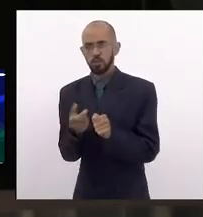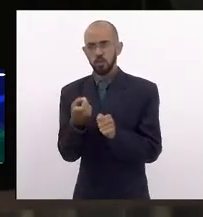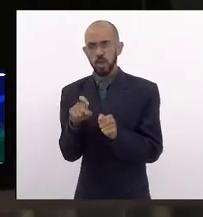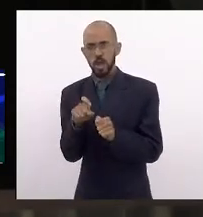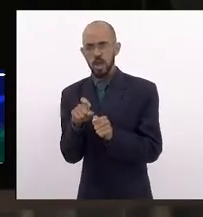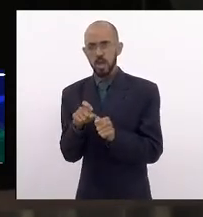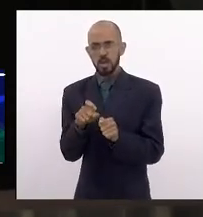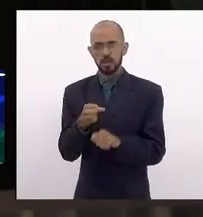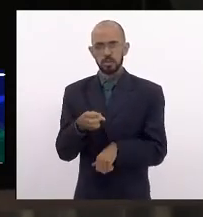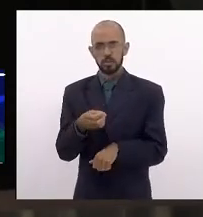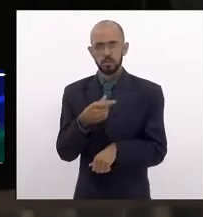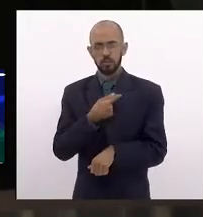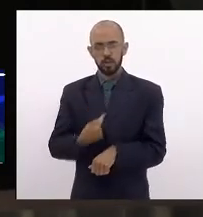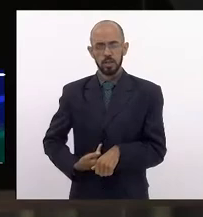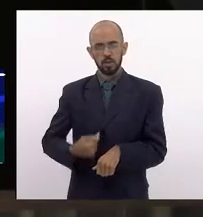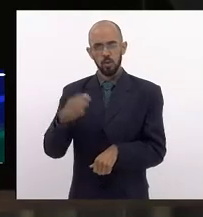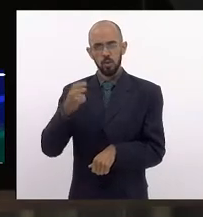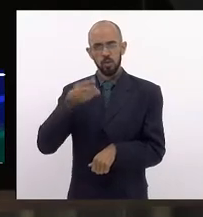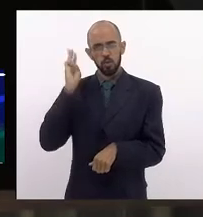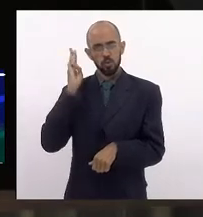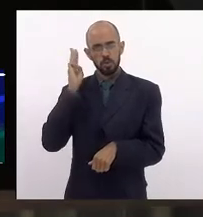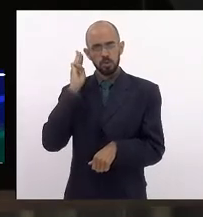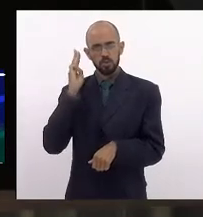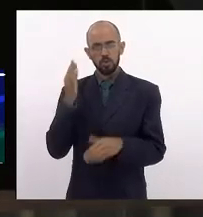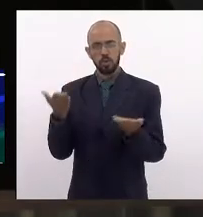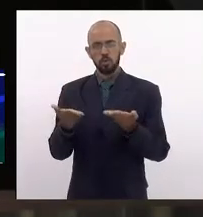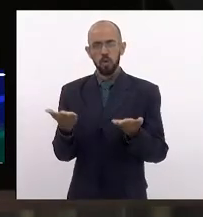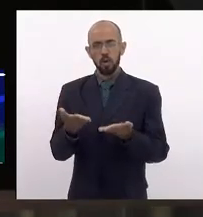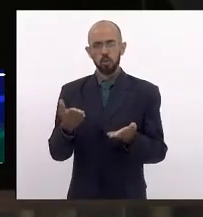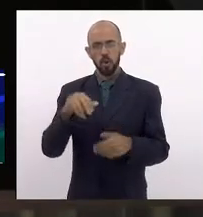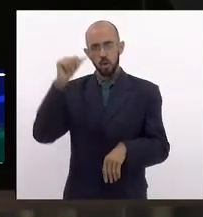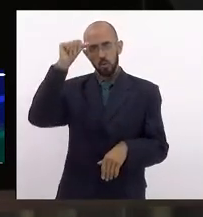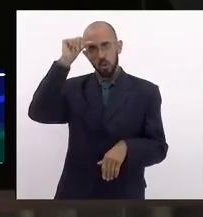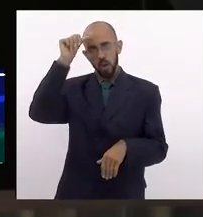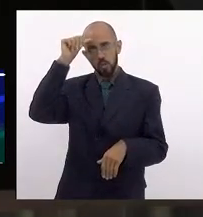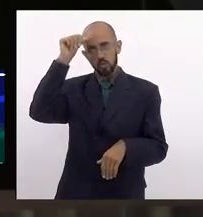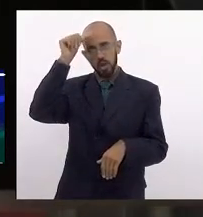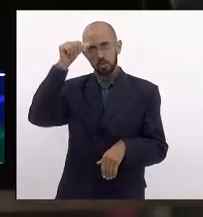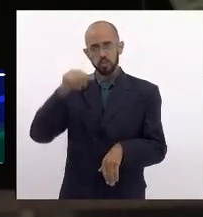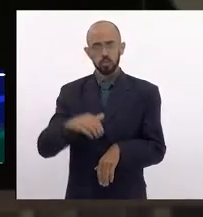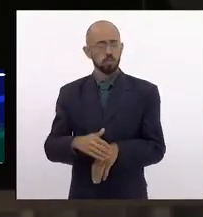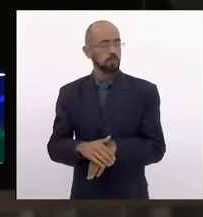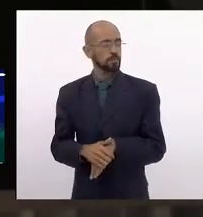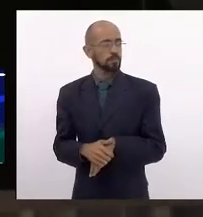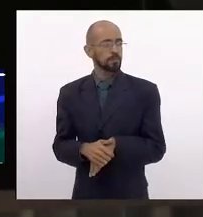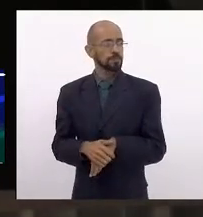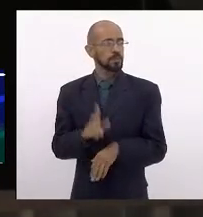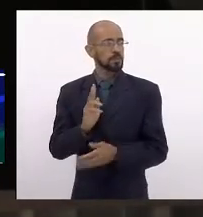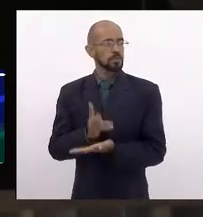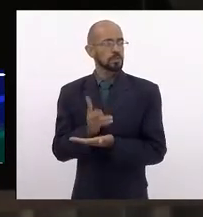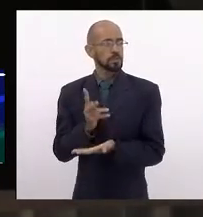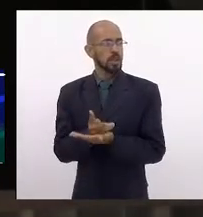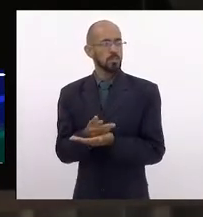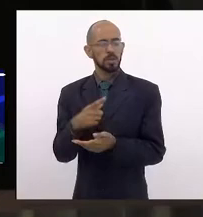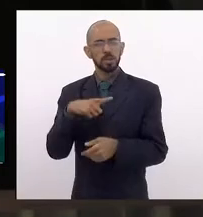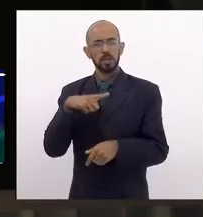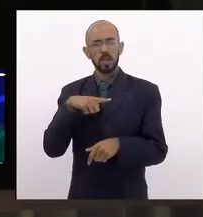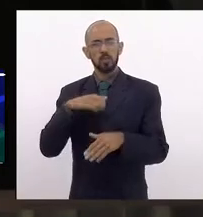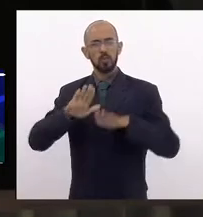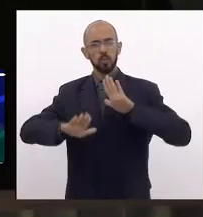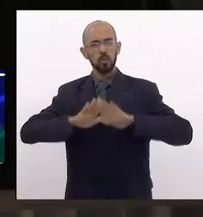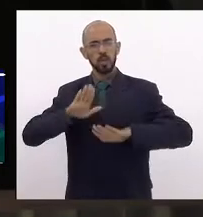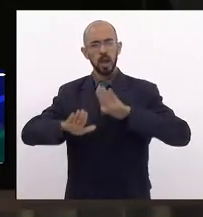ex-governador eu sou y e do atual Governador Cláudio Castro eu sempre tem um cuidado